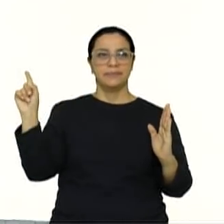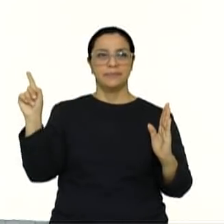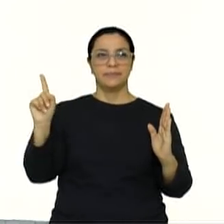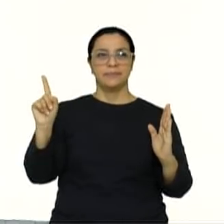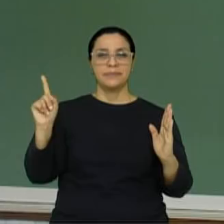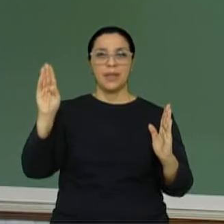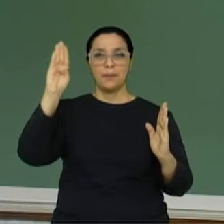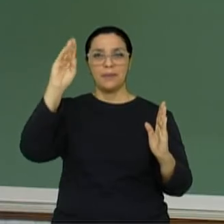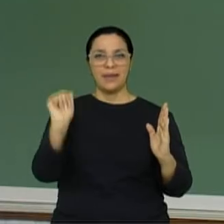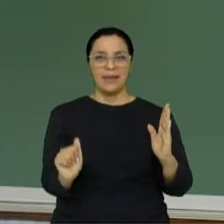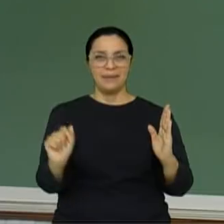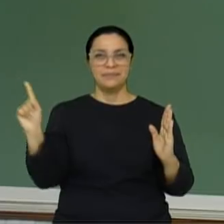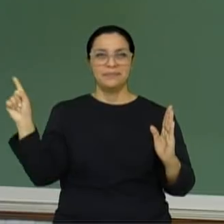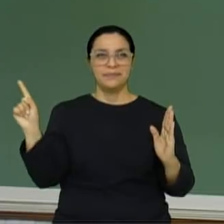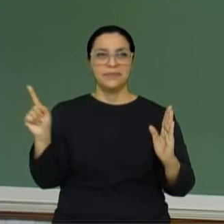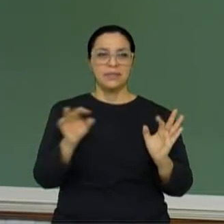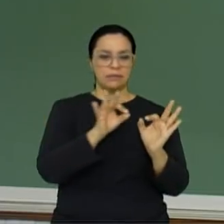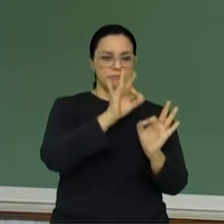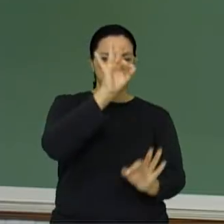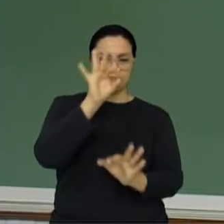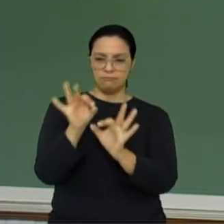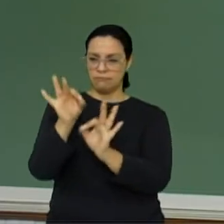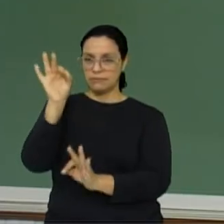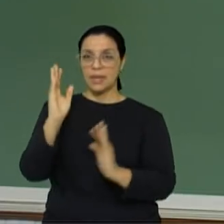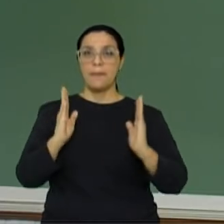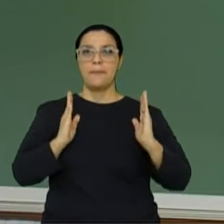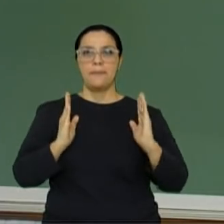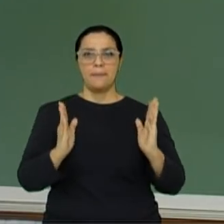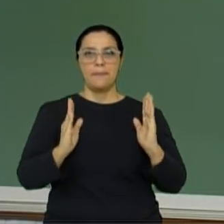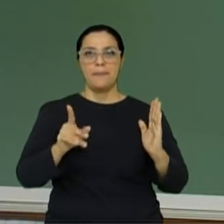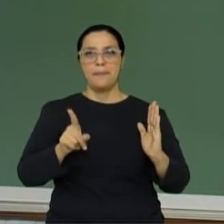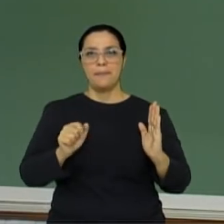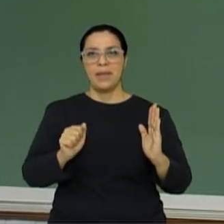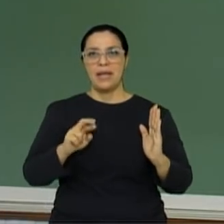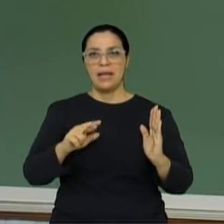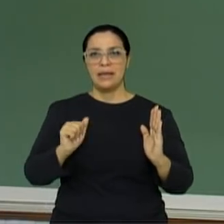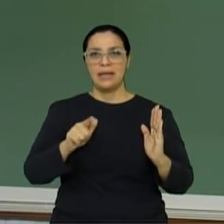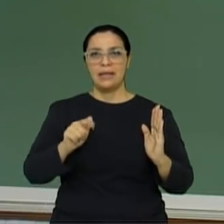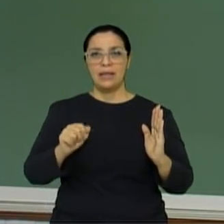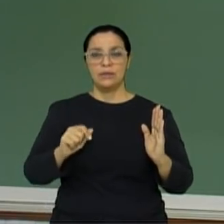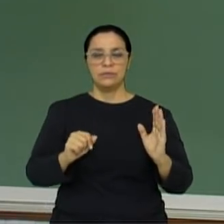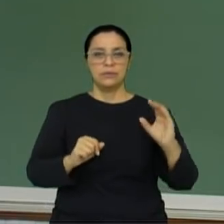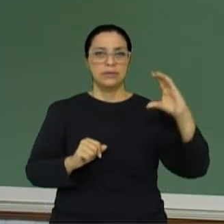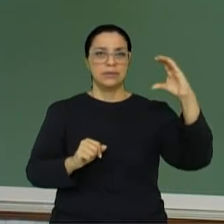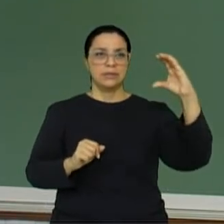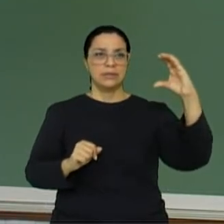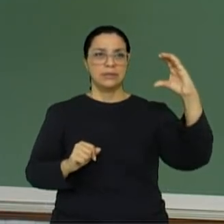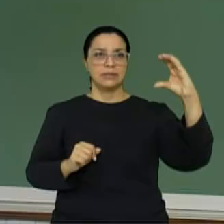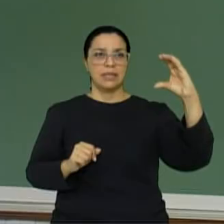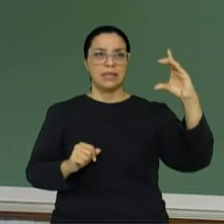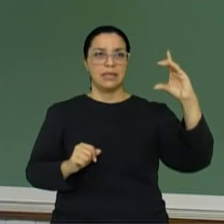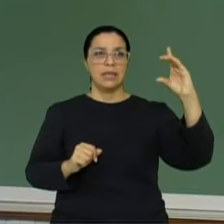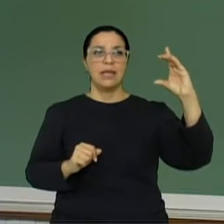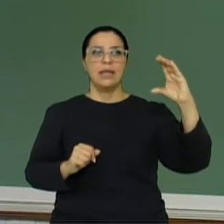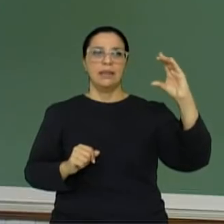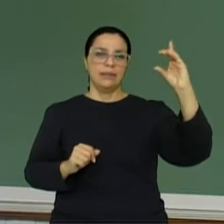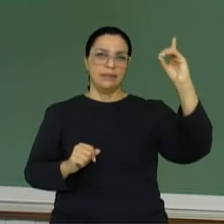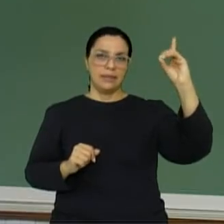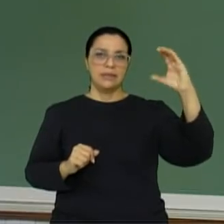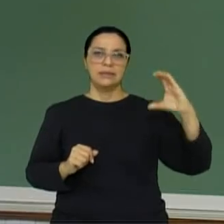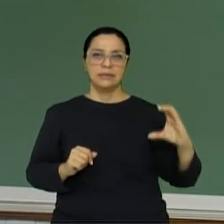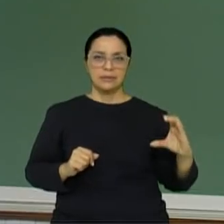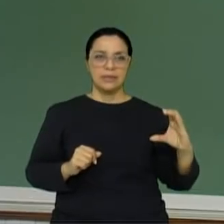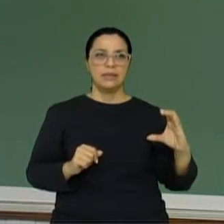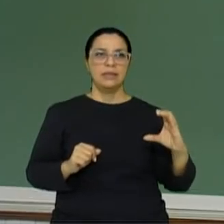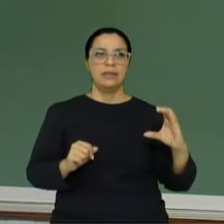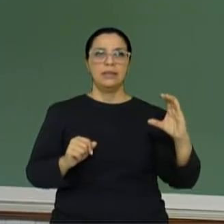dois segmentinhos aqui, né? Essas duas barras aí, significa paralelos, ok? Então, CD, onde que está CD? É exatamente a largura do